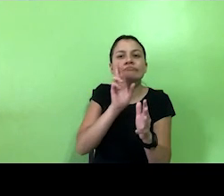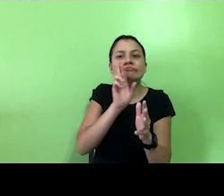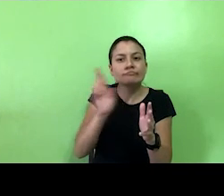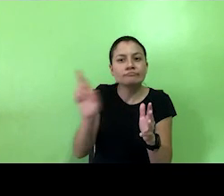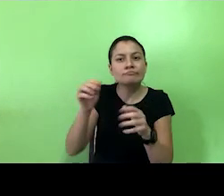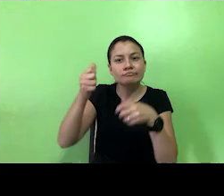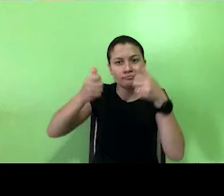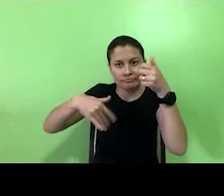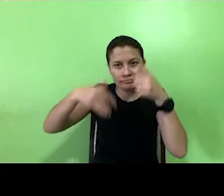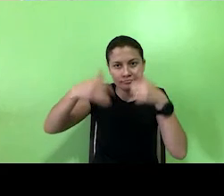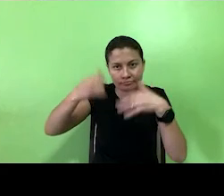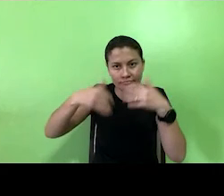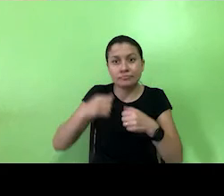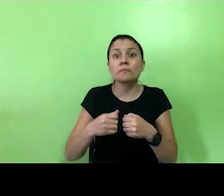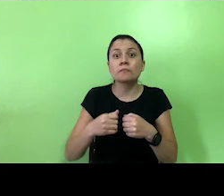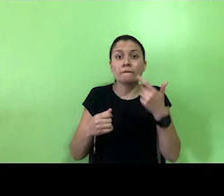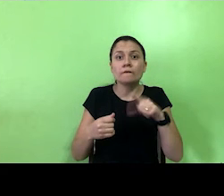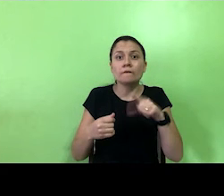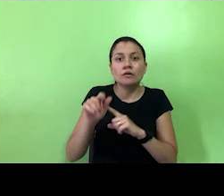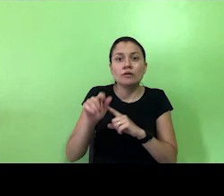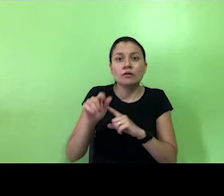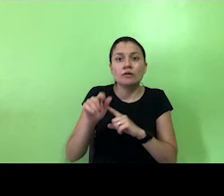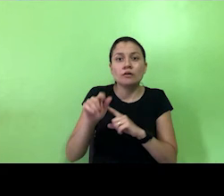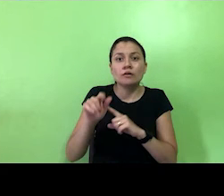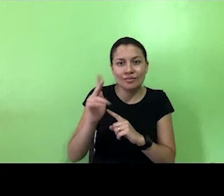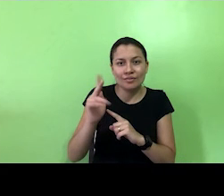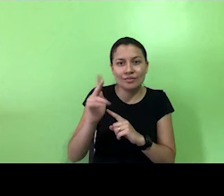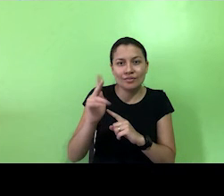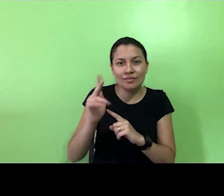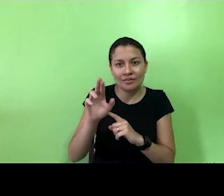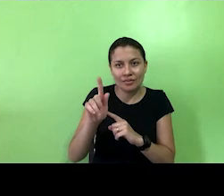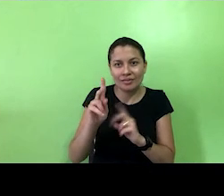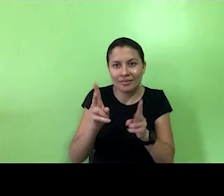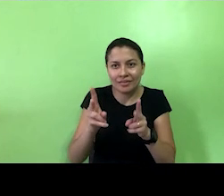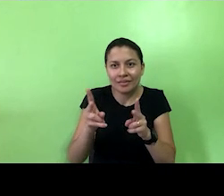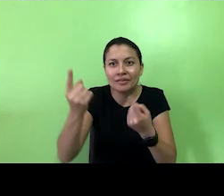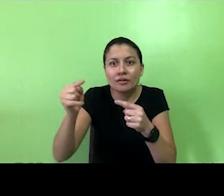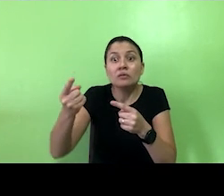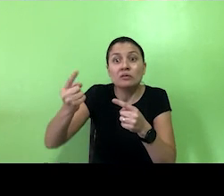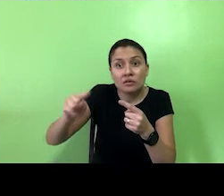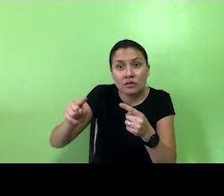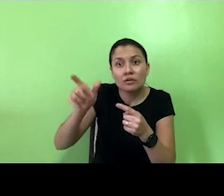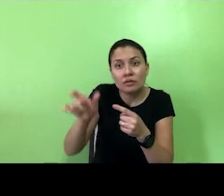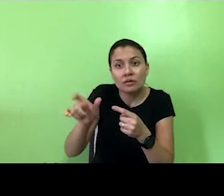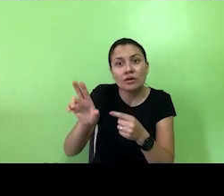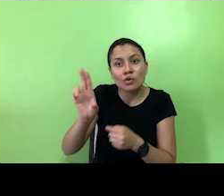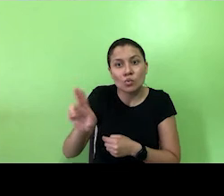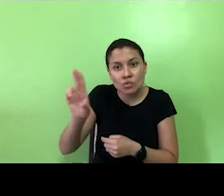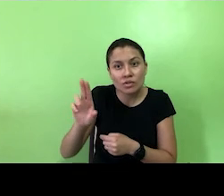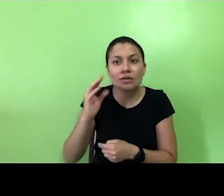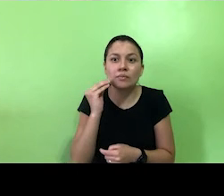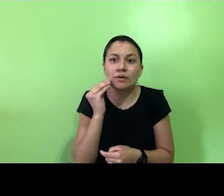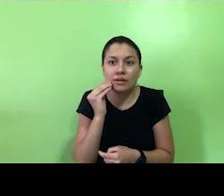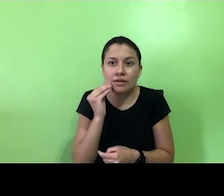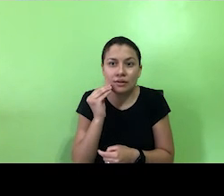pesquisador. Tá eu e Gutenberg na sequência, um dos participantes, um dos usuários, estava executando o teste,